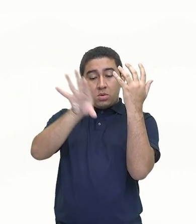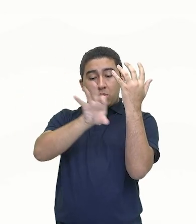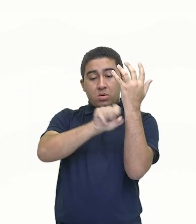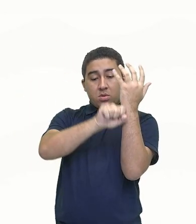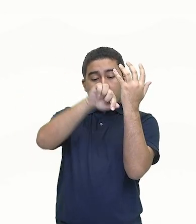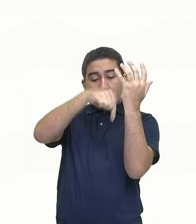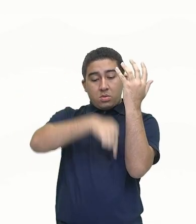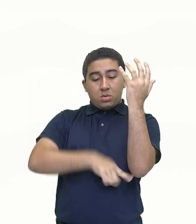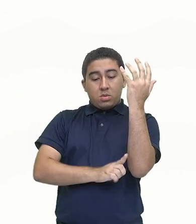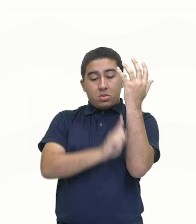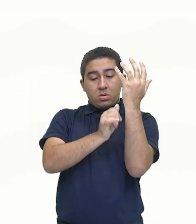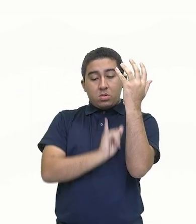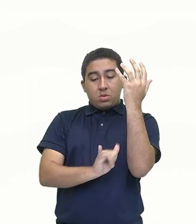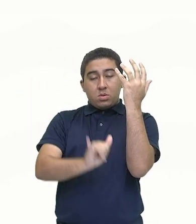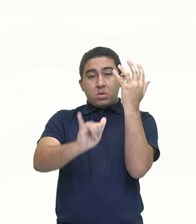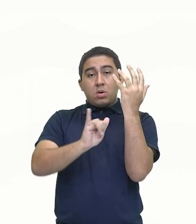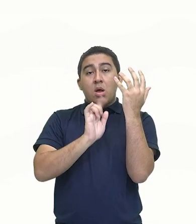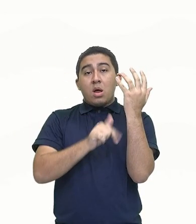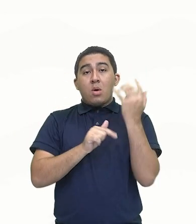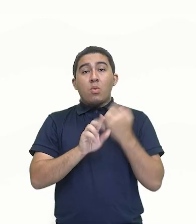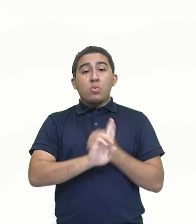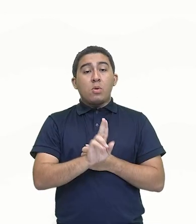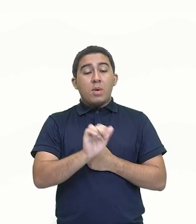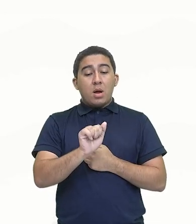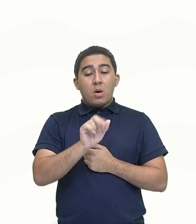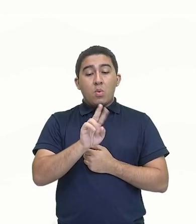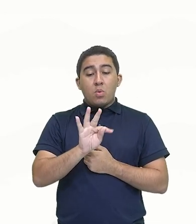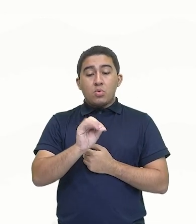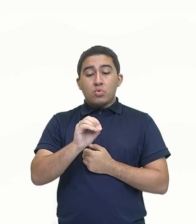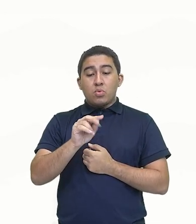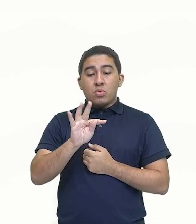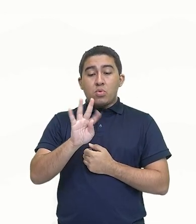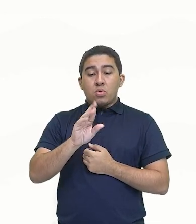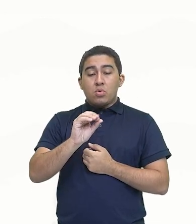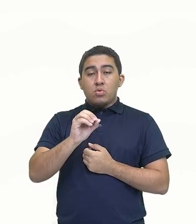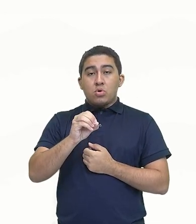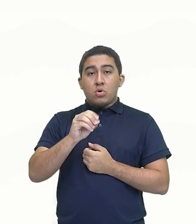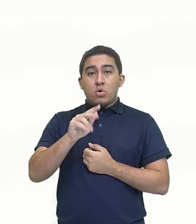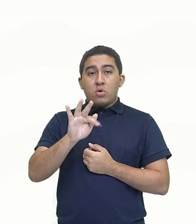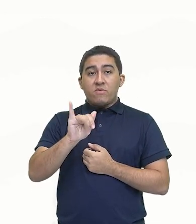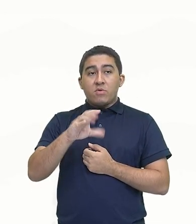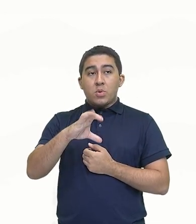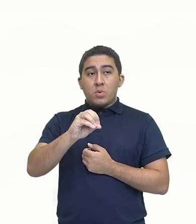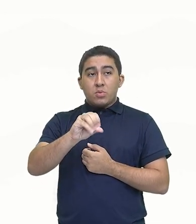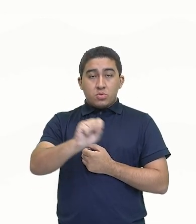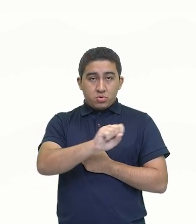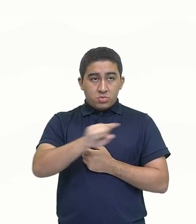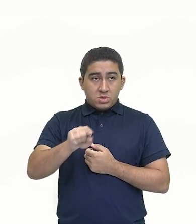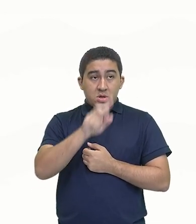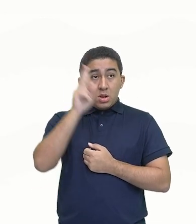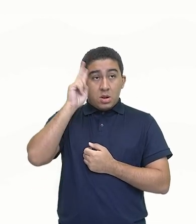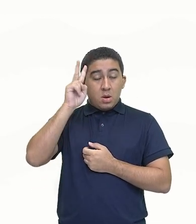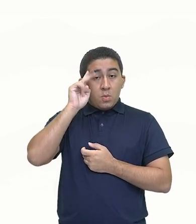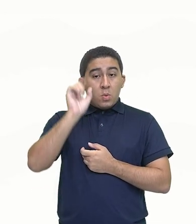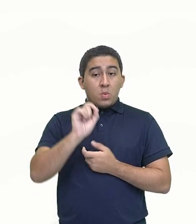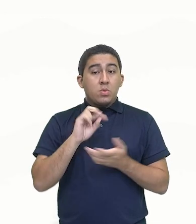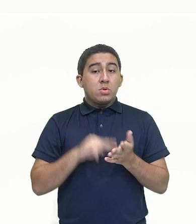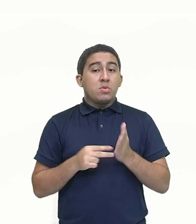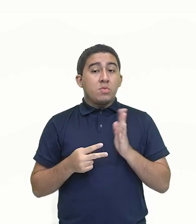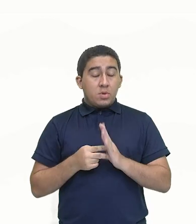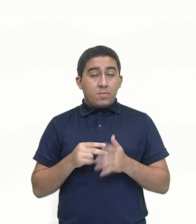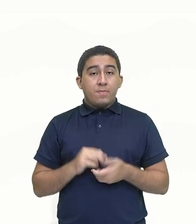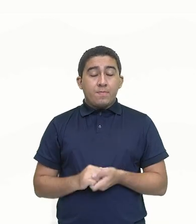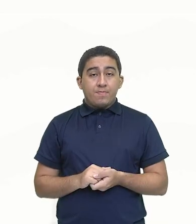que produzem seu próprio alimento. E nós sabemos lá, né? Vocês lembram